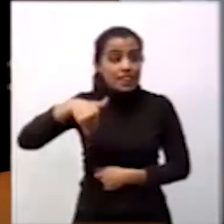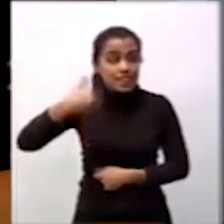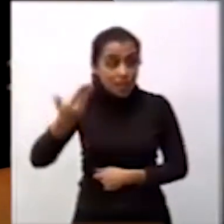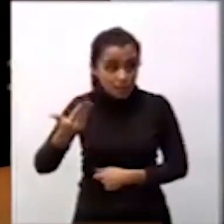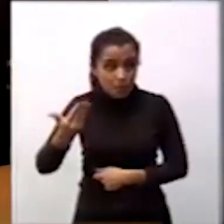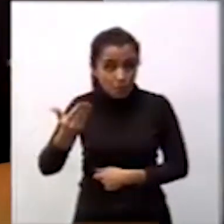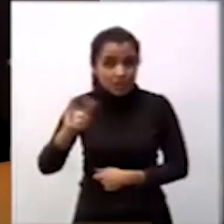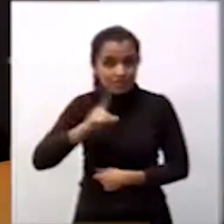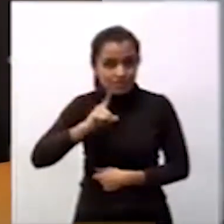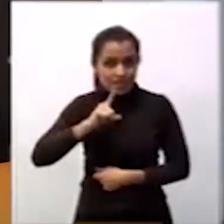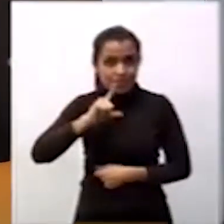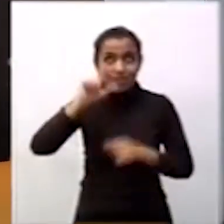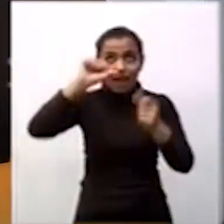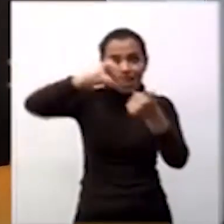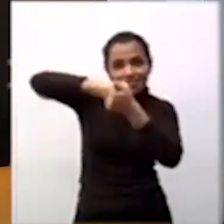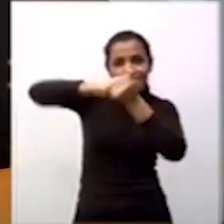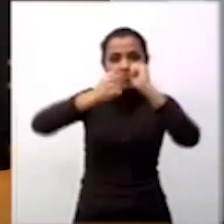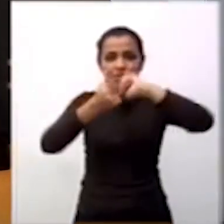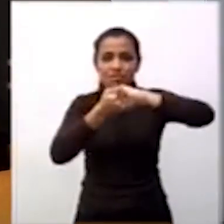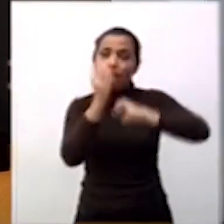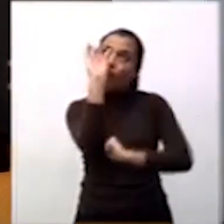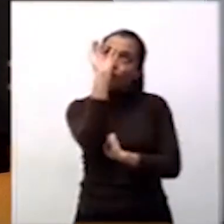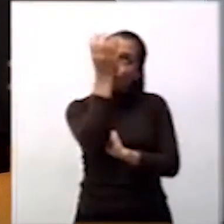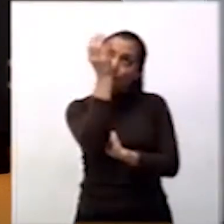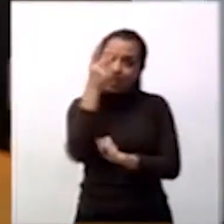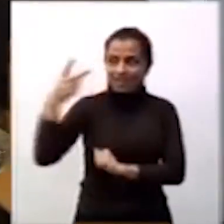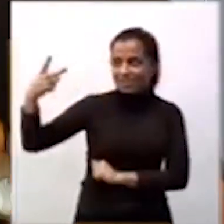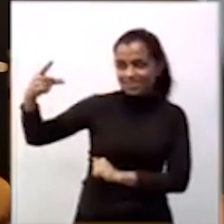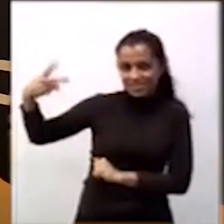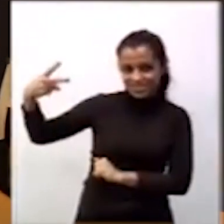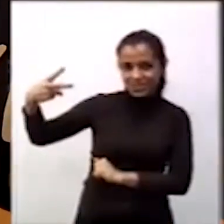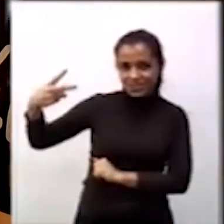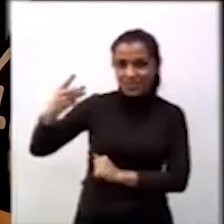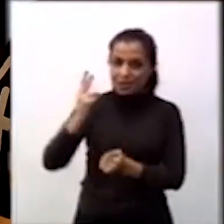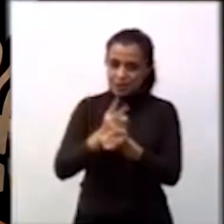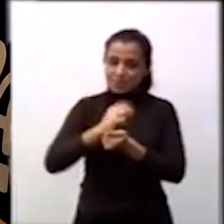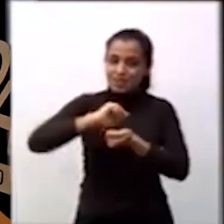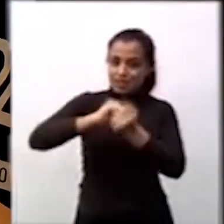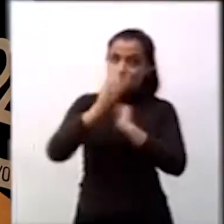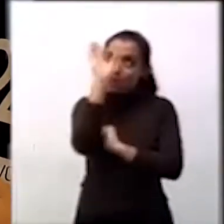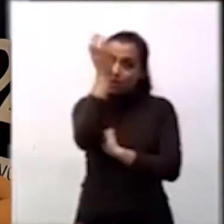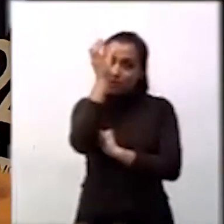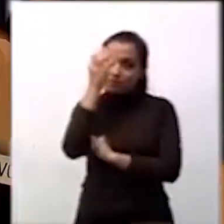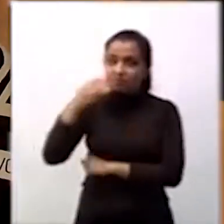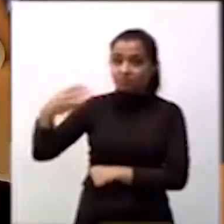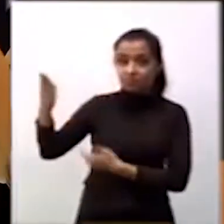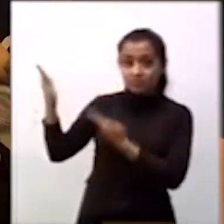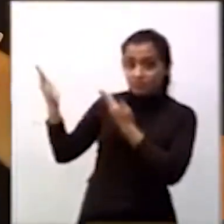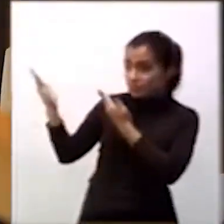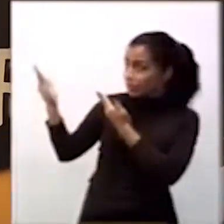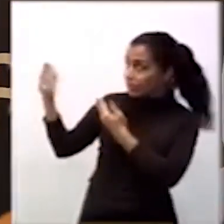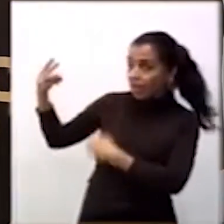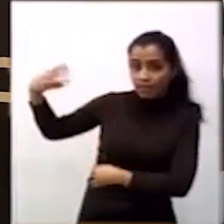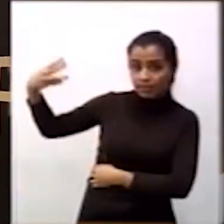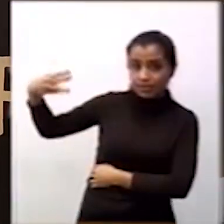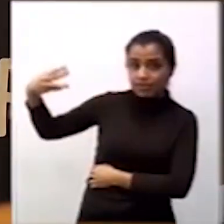de rosca, assim como as lâmpadas incandescentes. E agora, por último, uma nova tecnologia que a gente paga mais caro por ela, mas eu vou